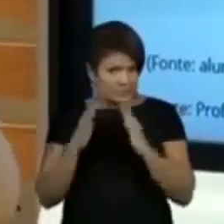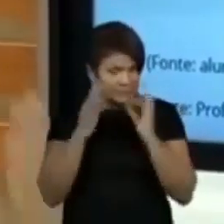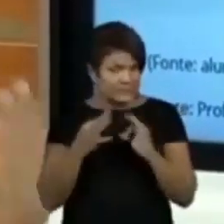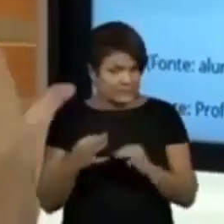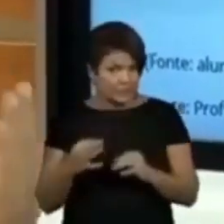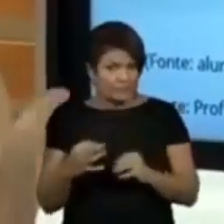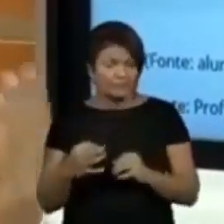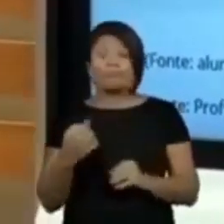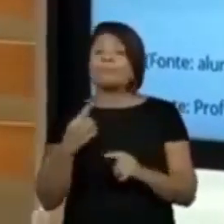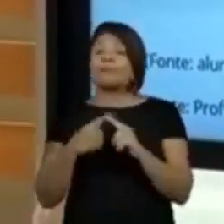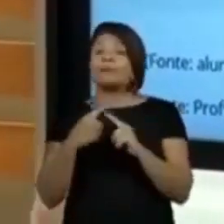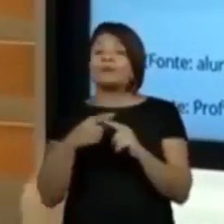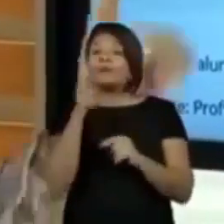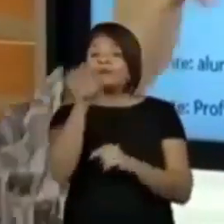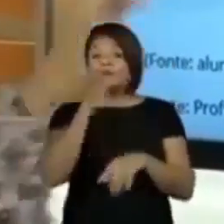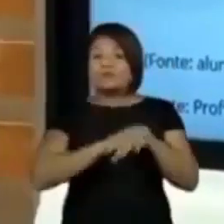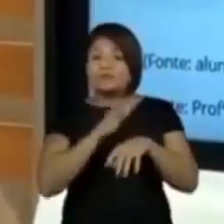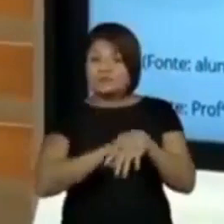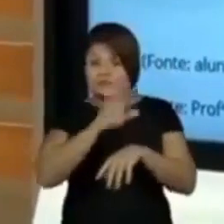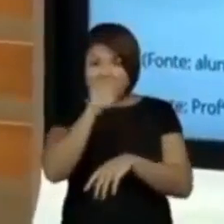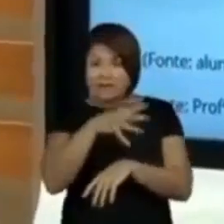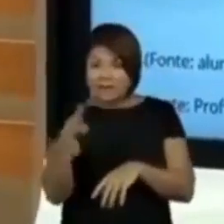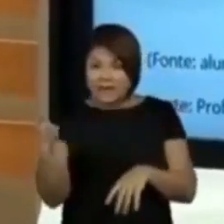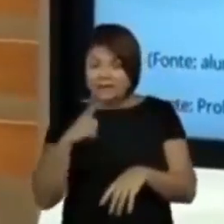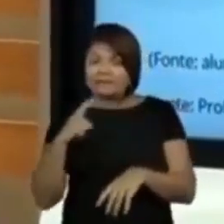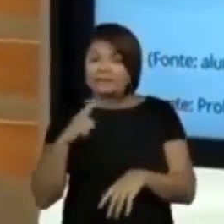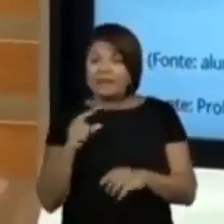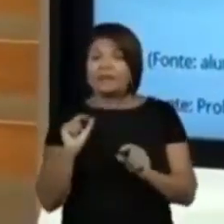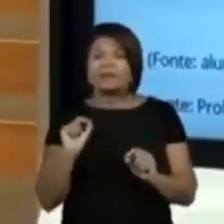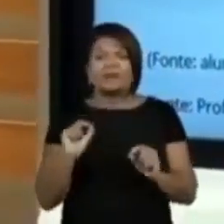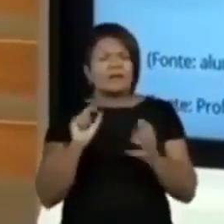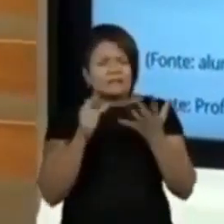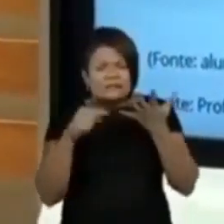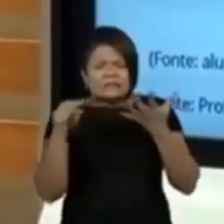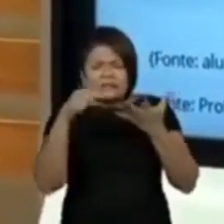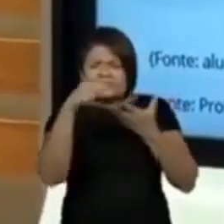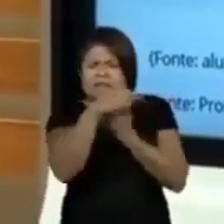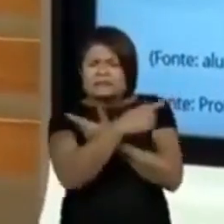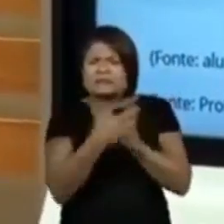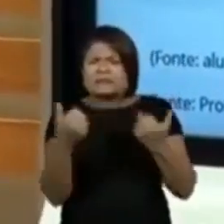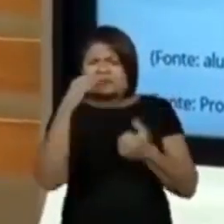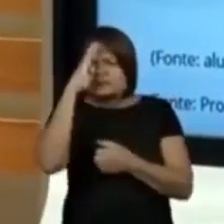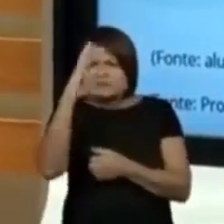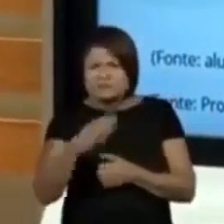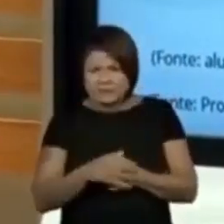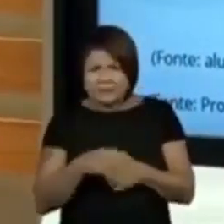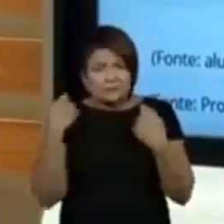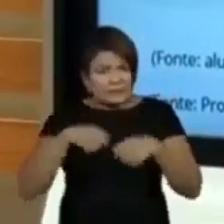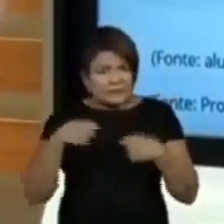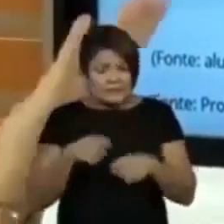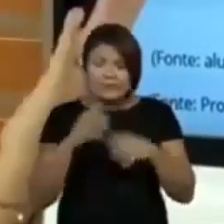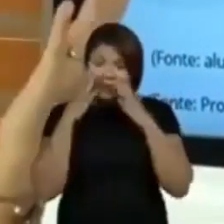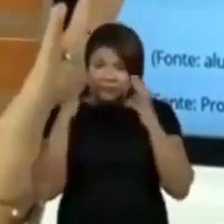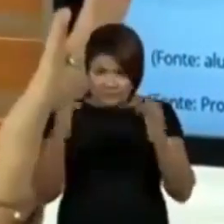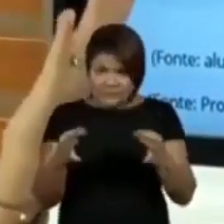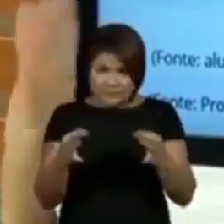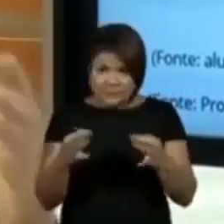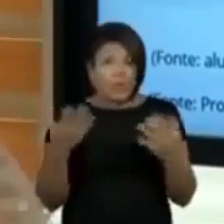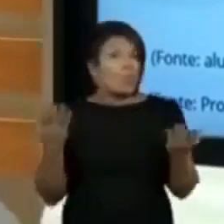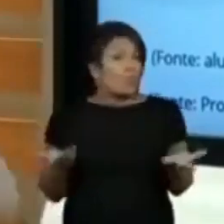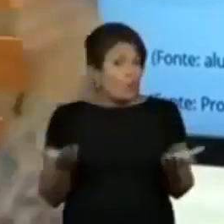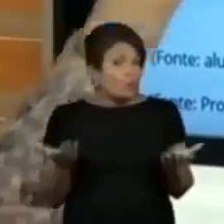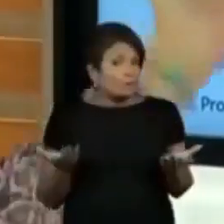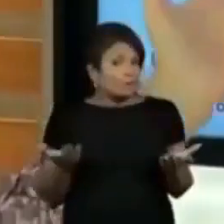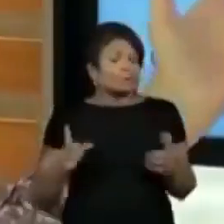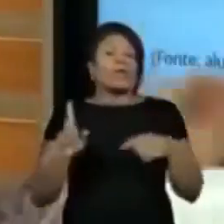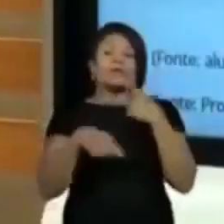atenção. Para construir uma tabela, existem elementos que são fundamentais. Vamos prestar atenção em quais são eles?